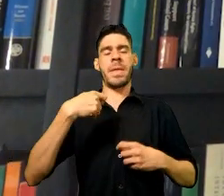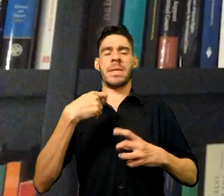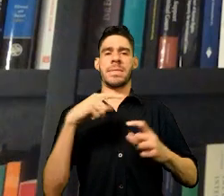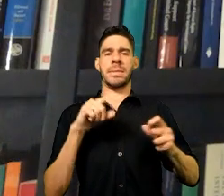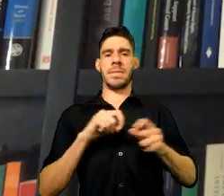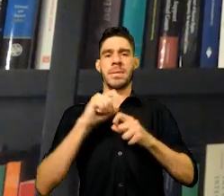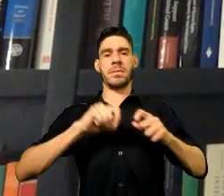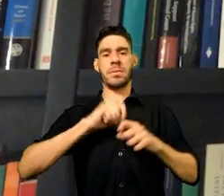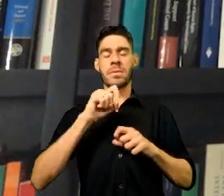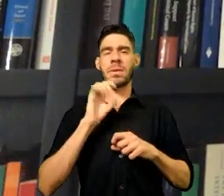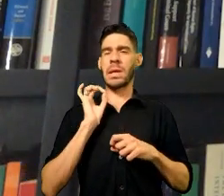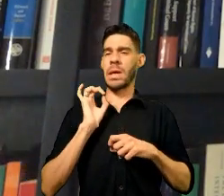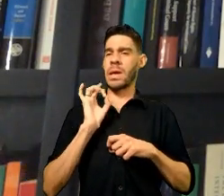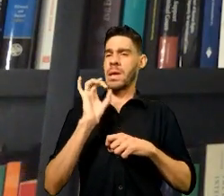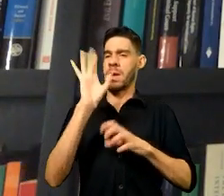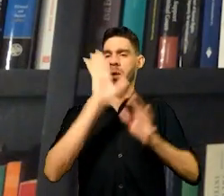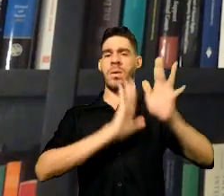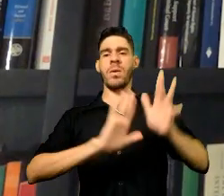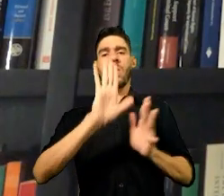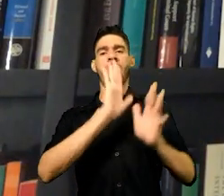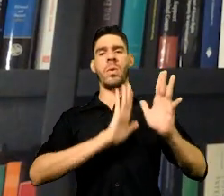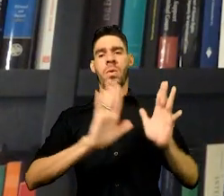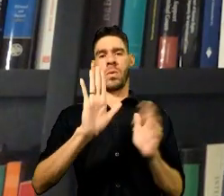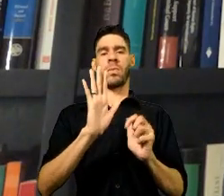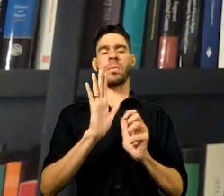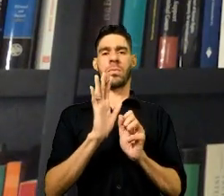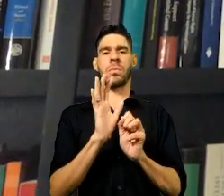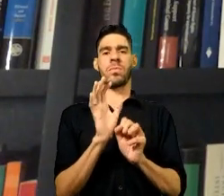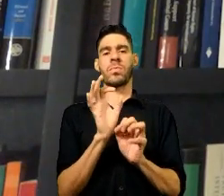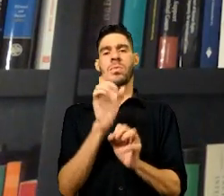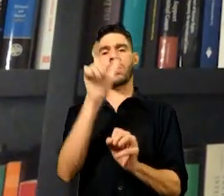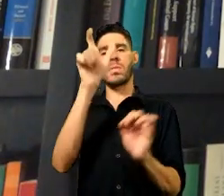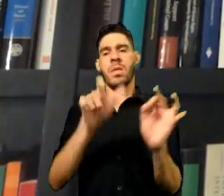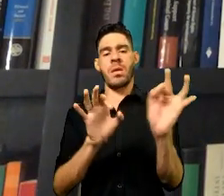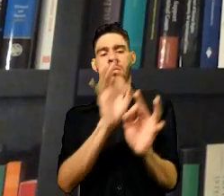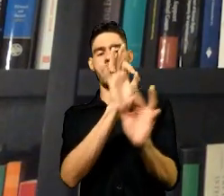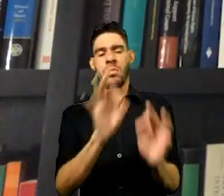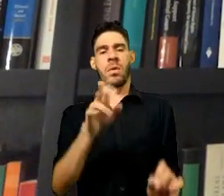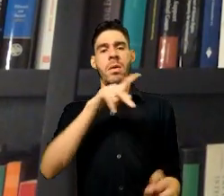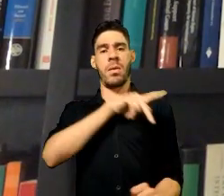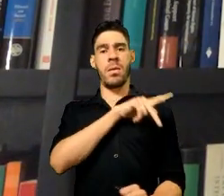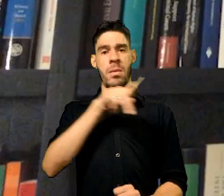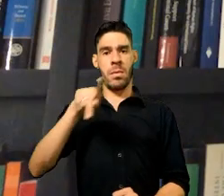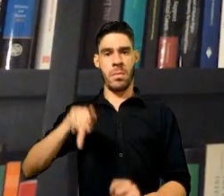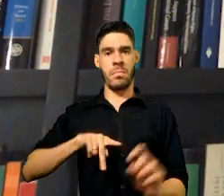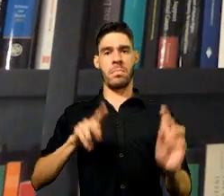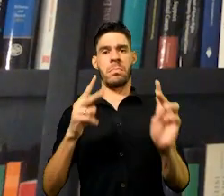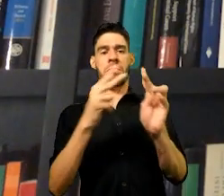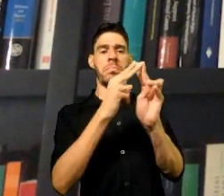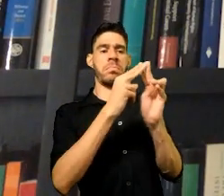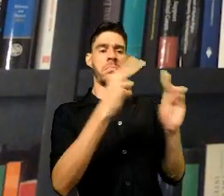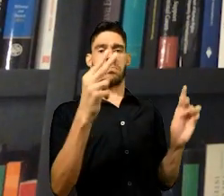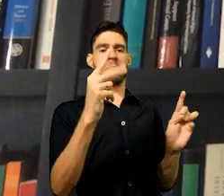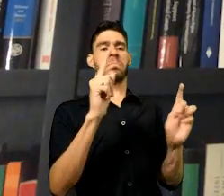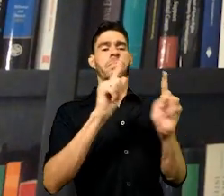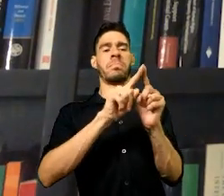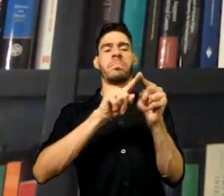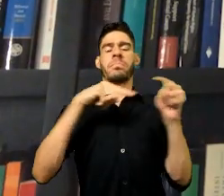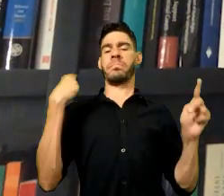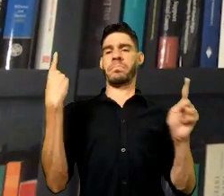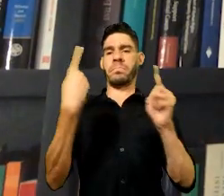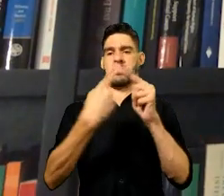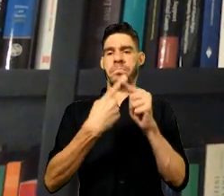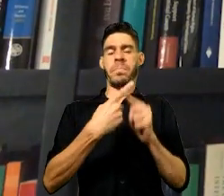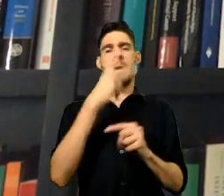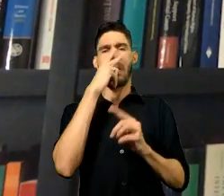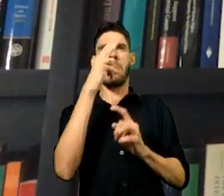que devem merecer especial cautela do juiz que preside o ato. Um